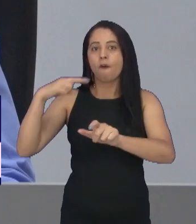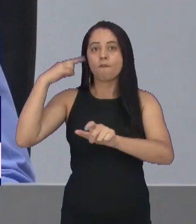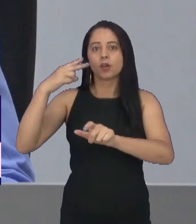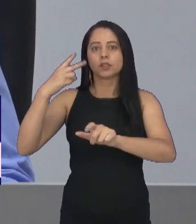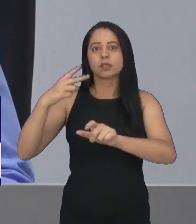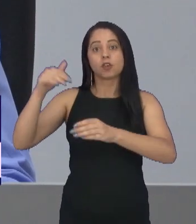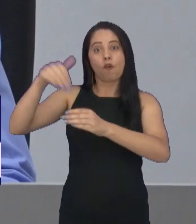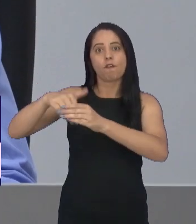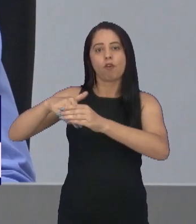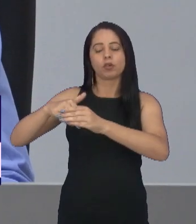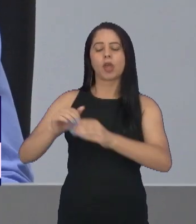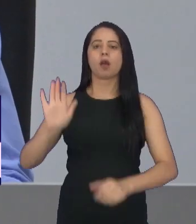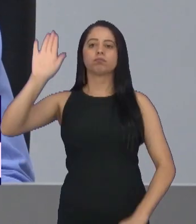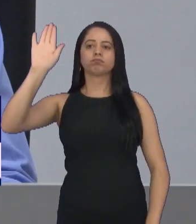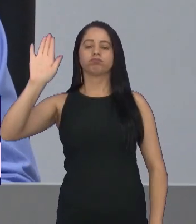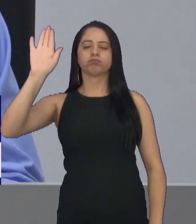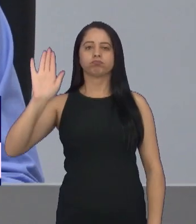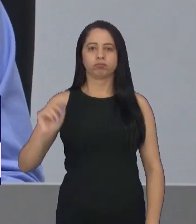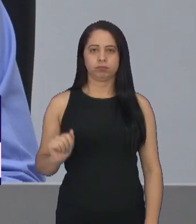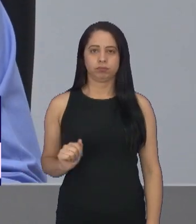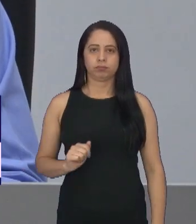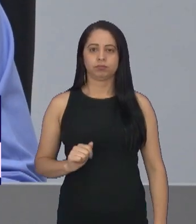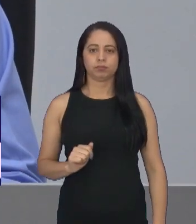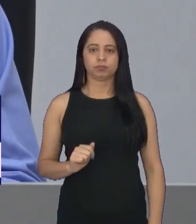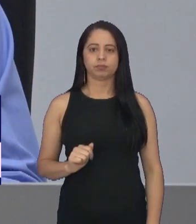de forma simbólica.